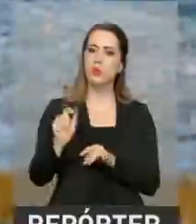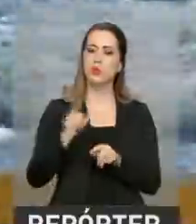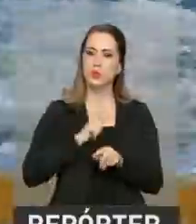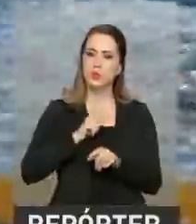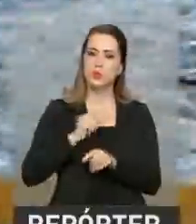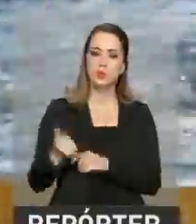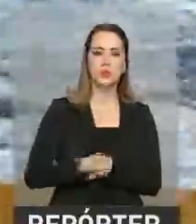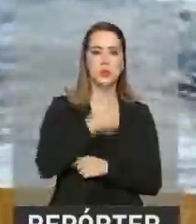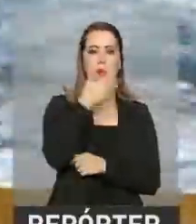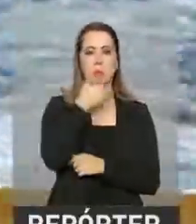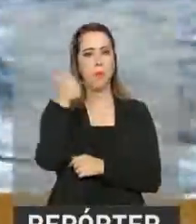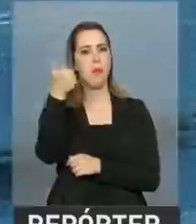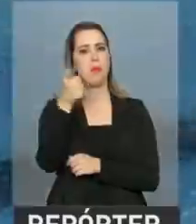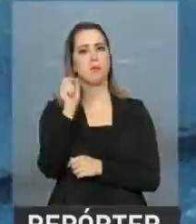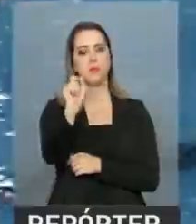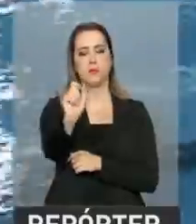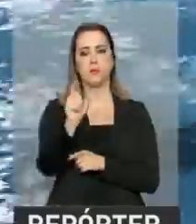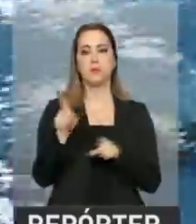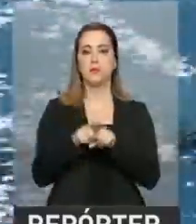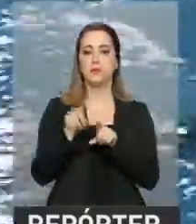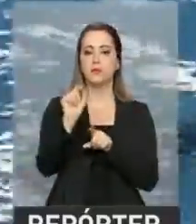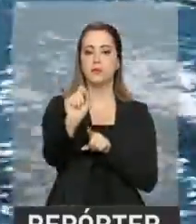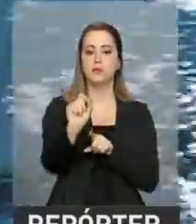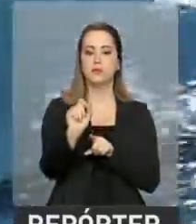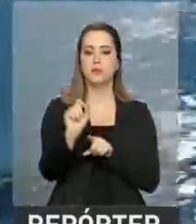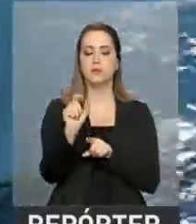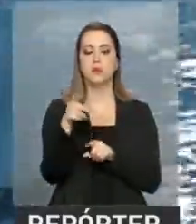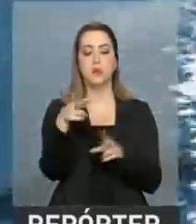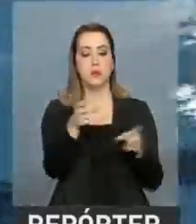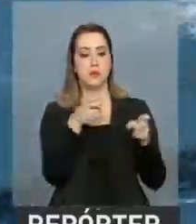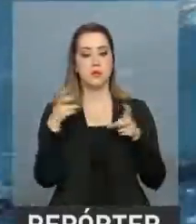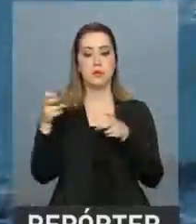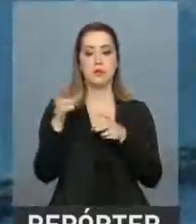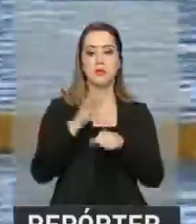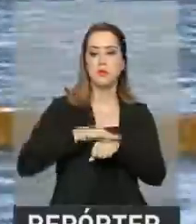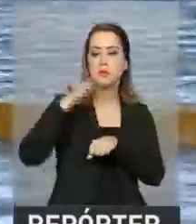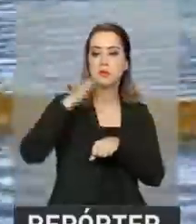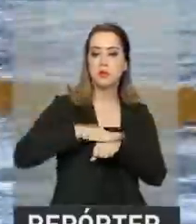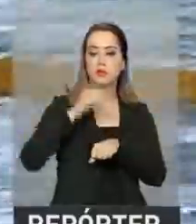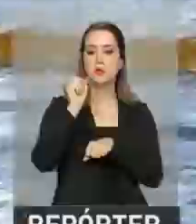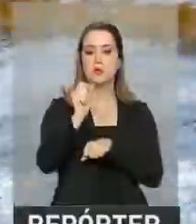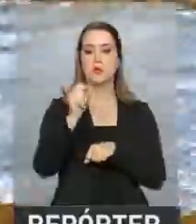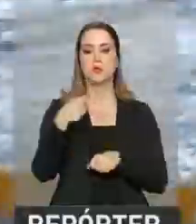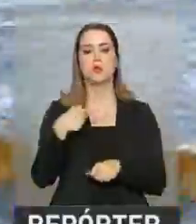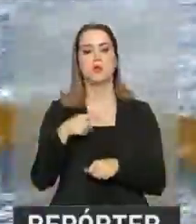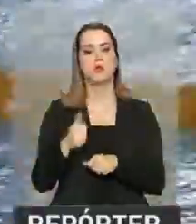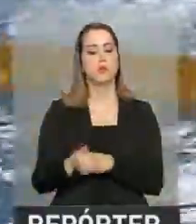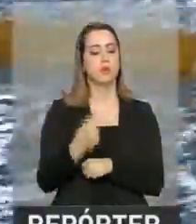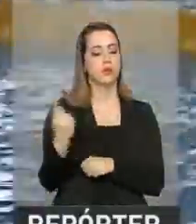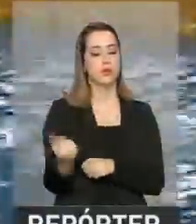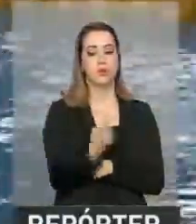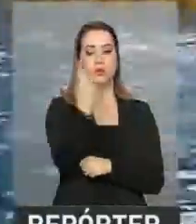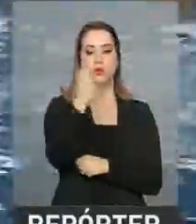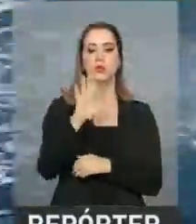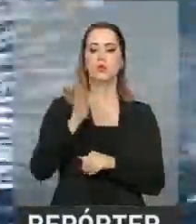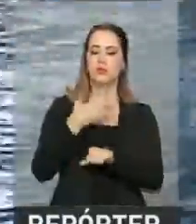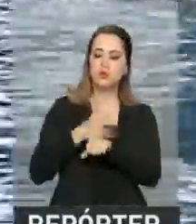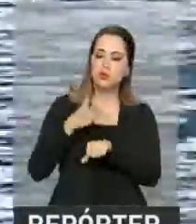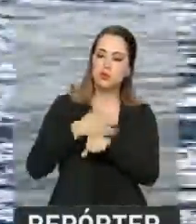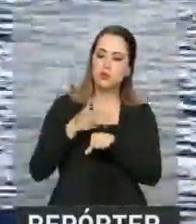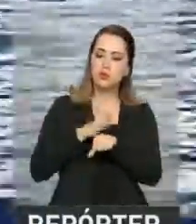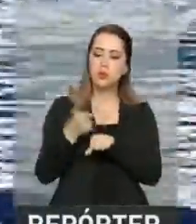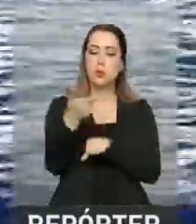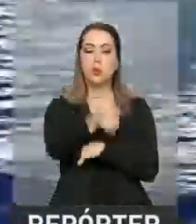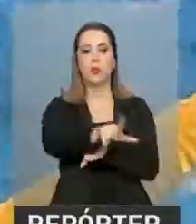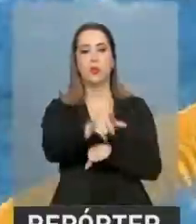destacar nos jogos paralímpicos a expectativa é de que mais medalhas já que alguns atletas concluíram os treinamentos